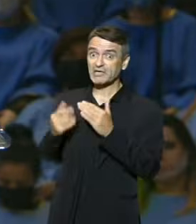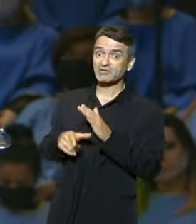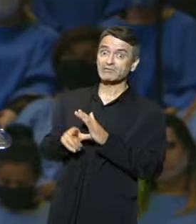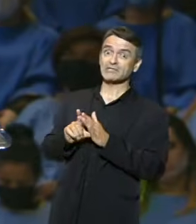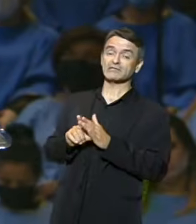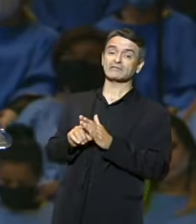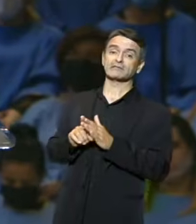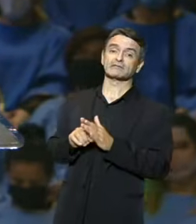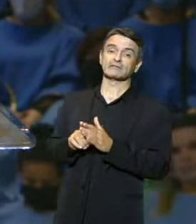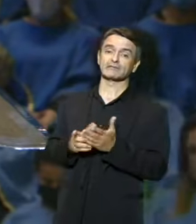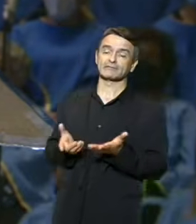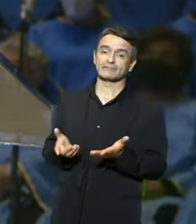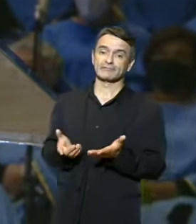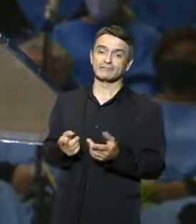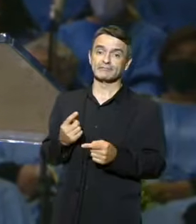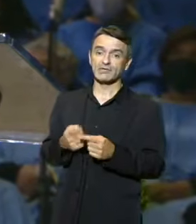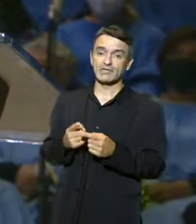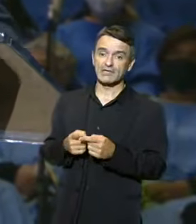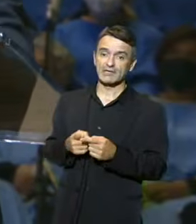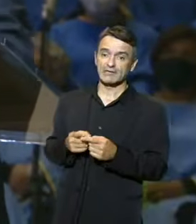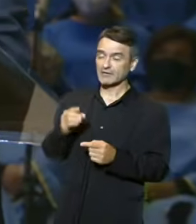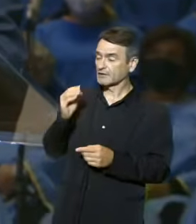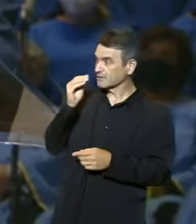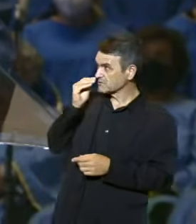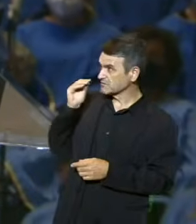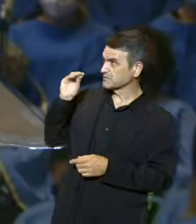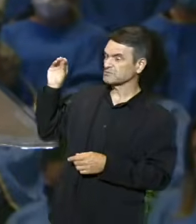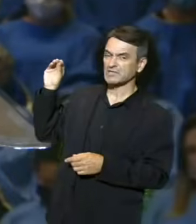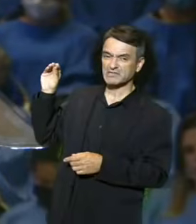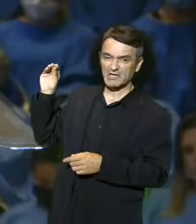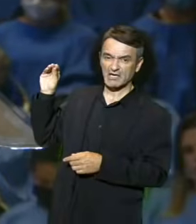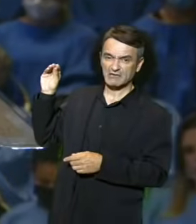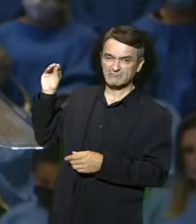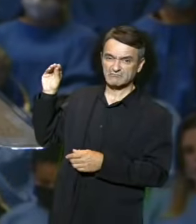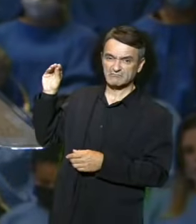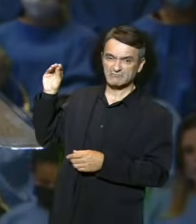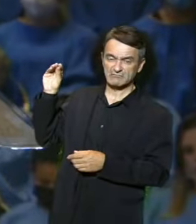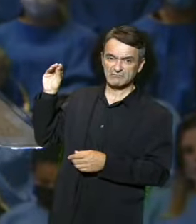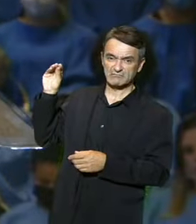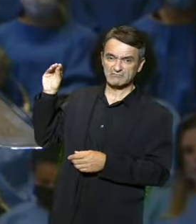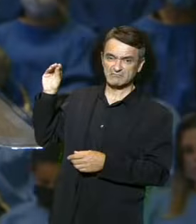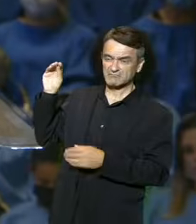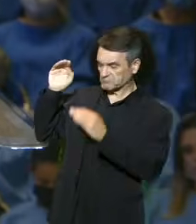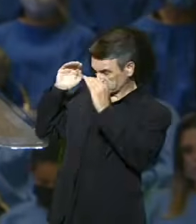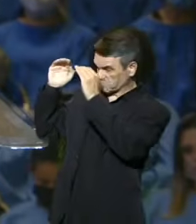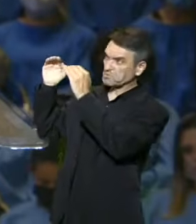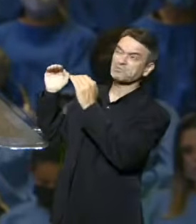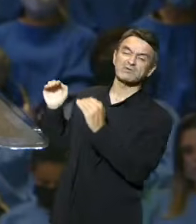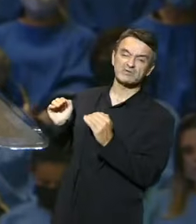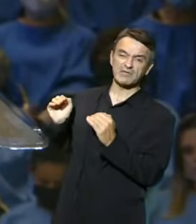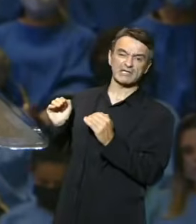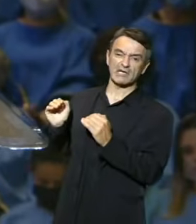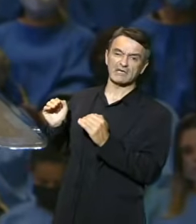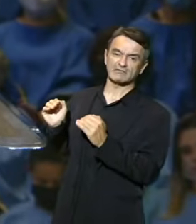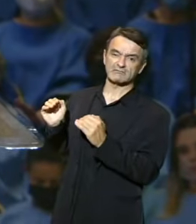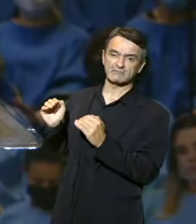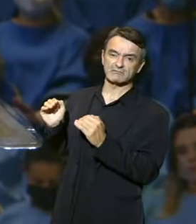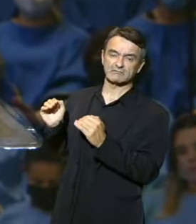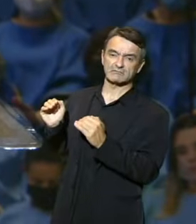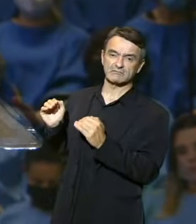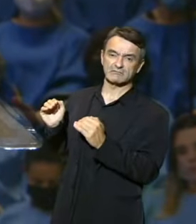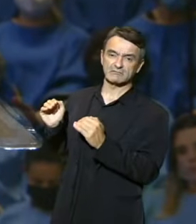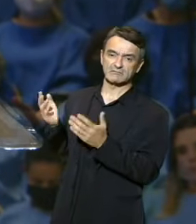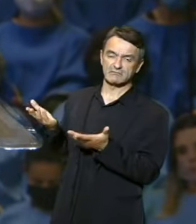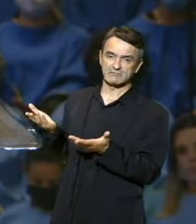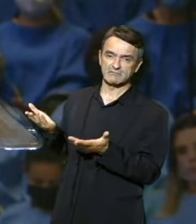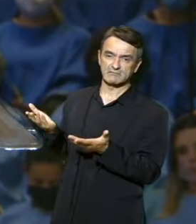prometida, porque se rebelaram contra Deus, porque quiseram satisfazer os desejos da sua carne e trouxeram